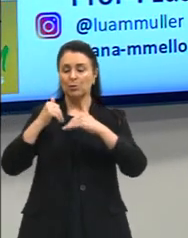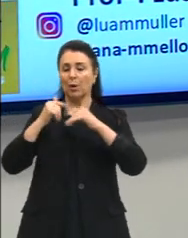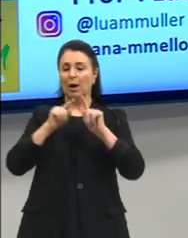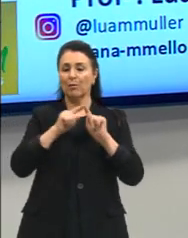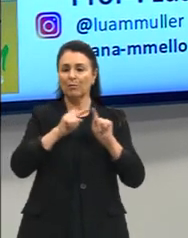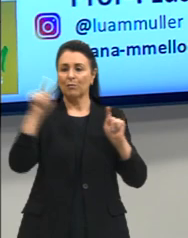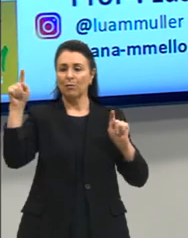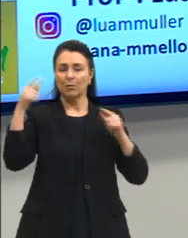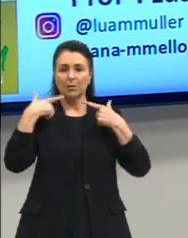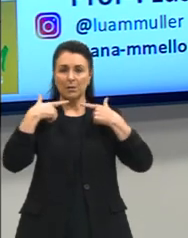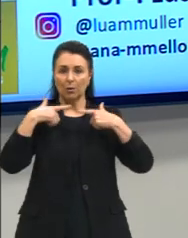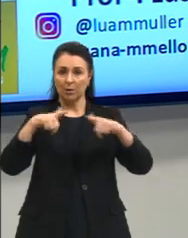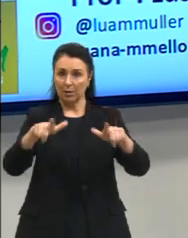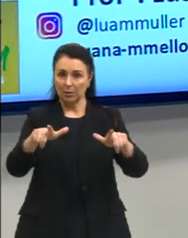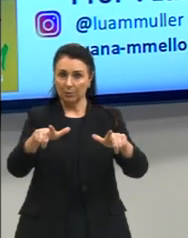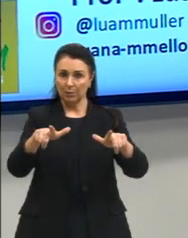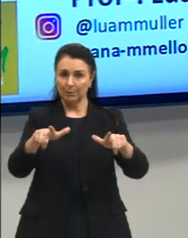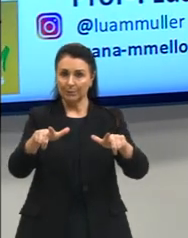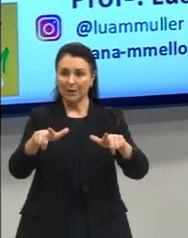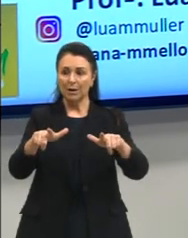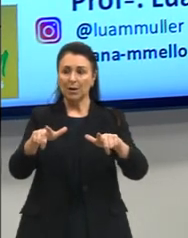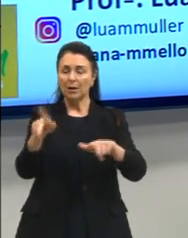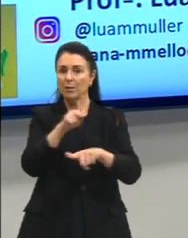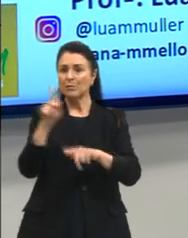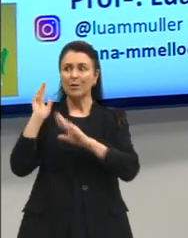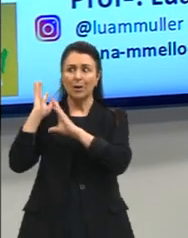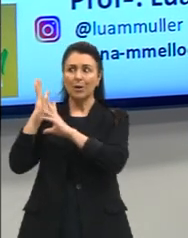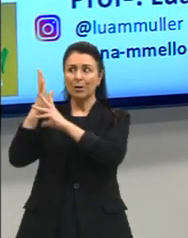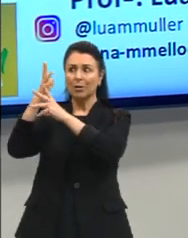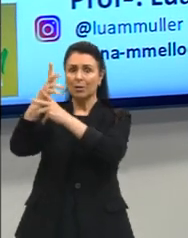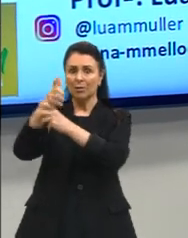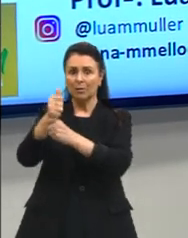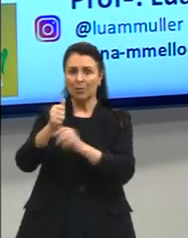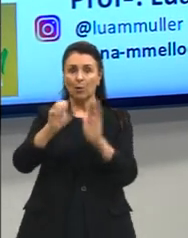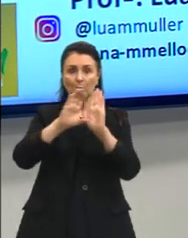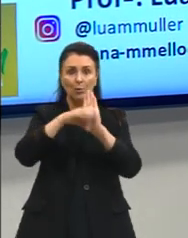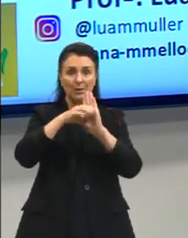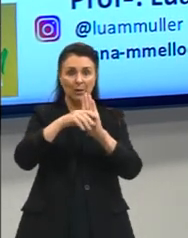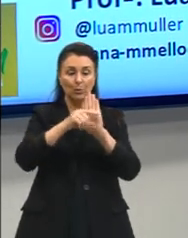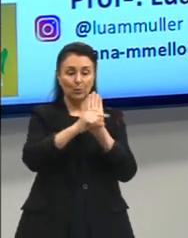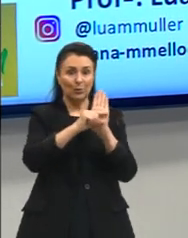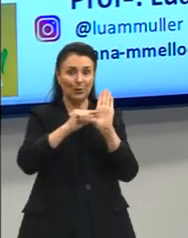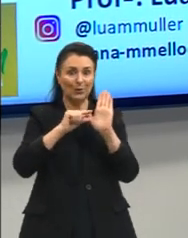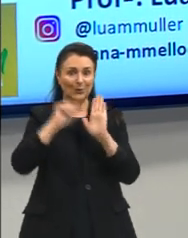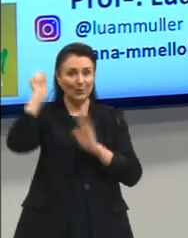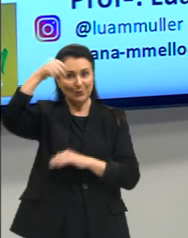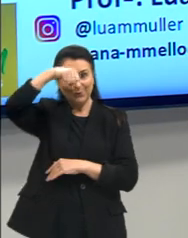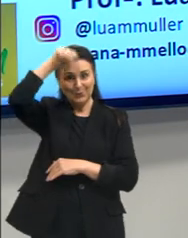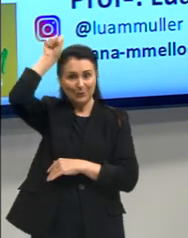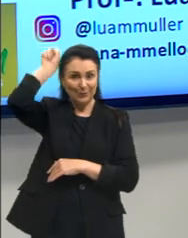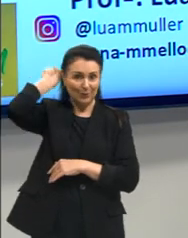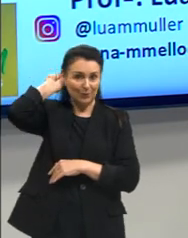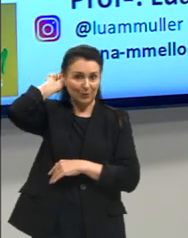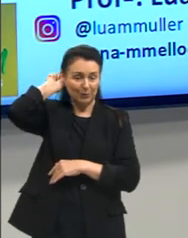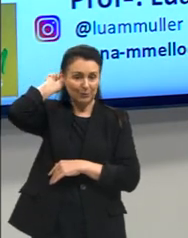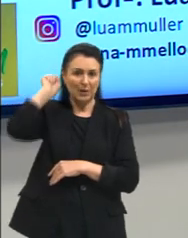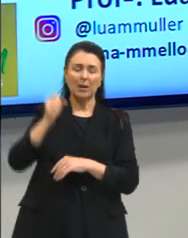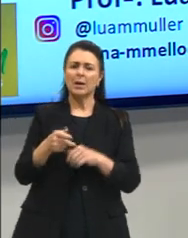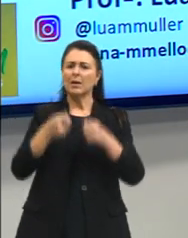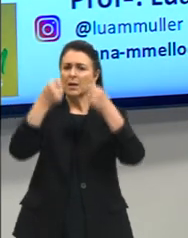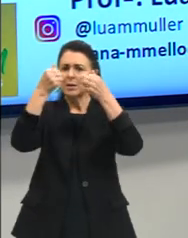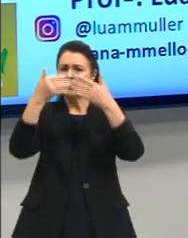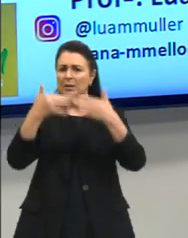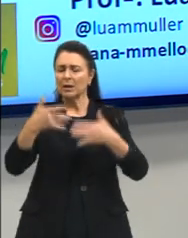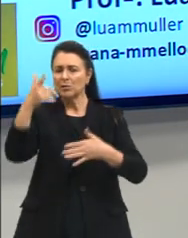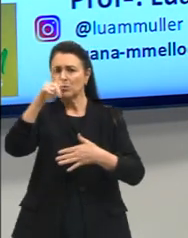que eu ia retomar com vocês aqueles conceitos do Suspiro ah gente falar um pouquinho sobre aquele um último aquela